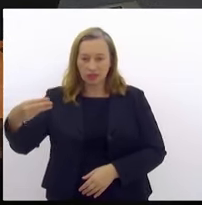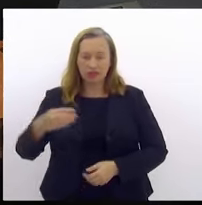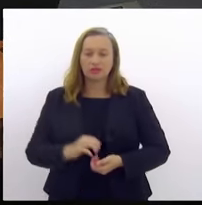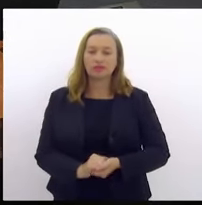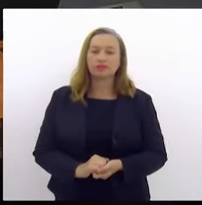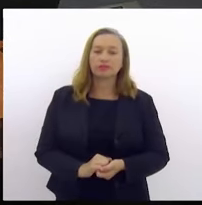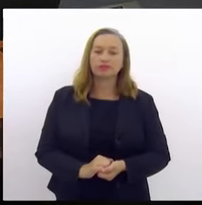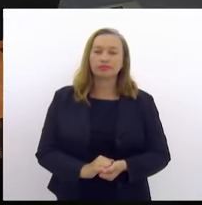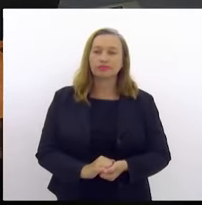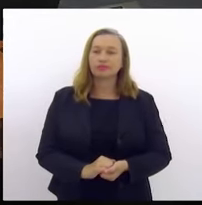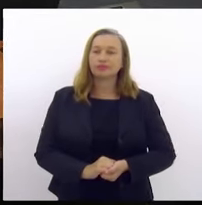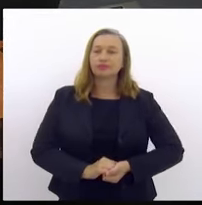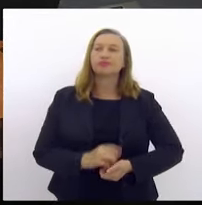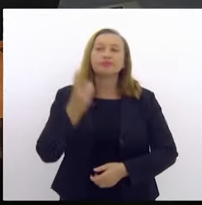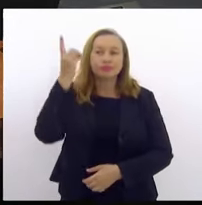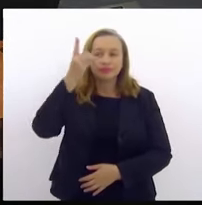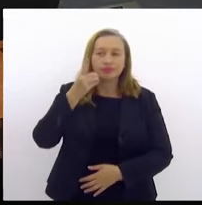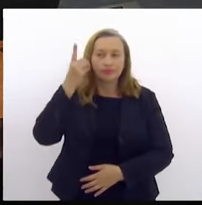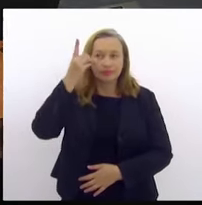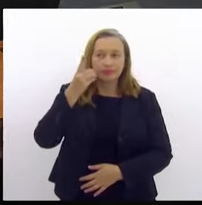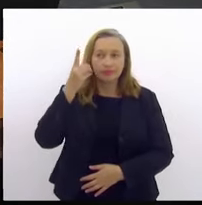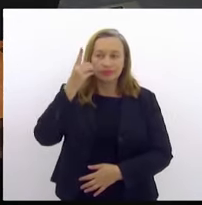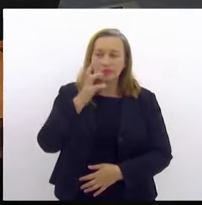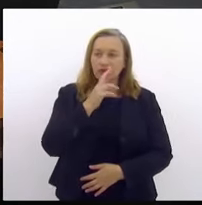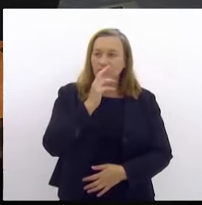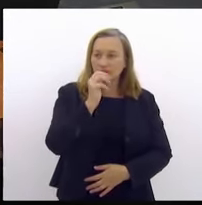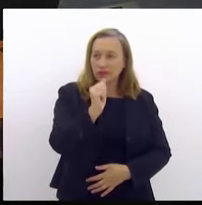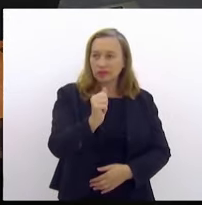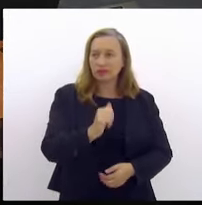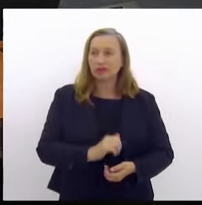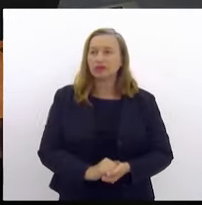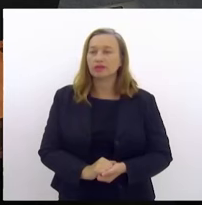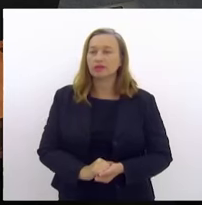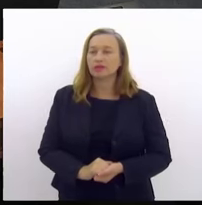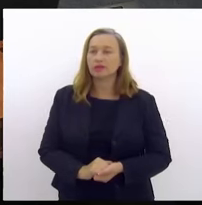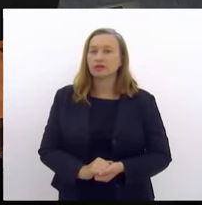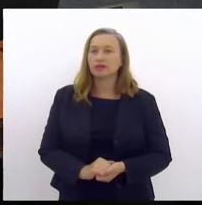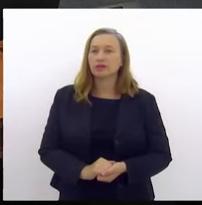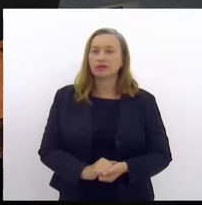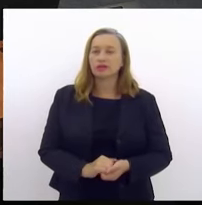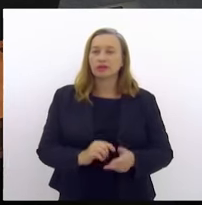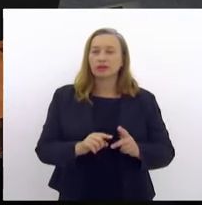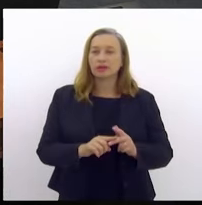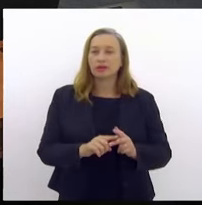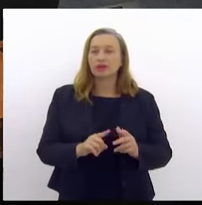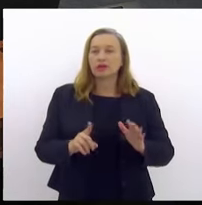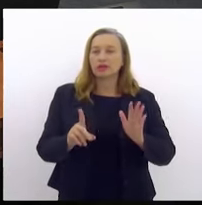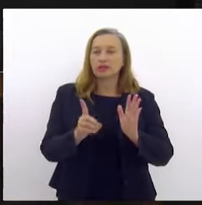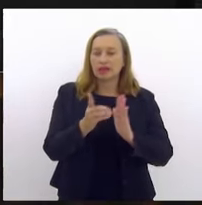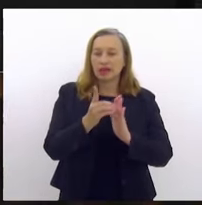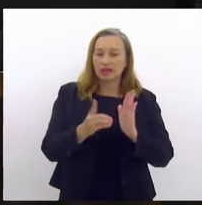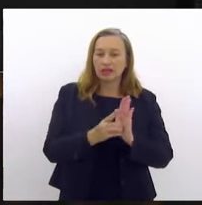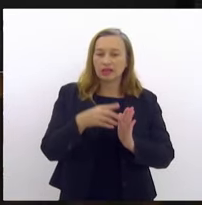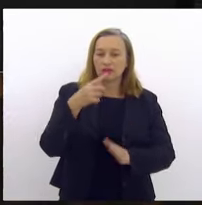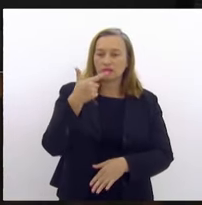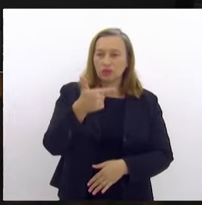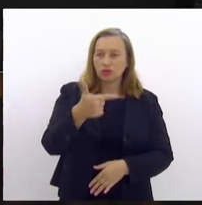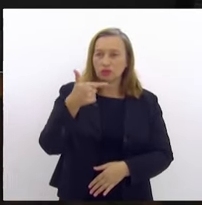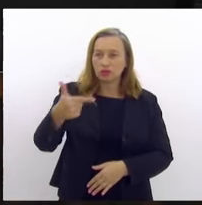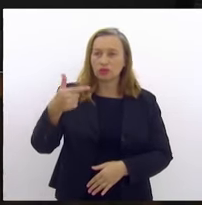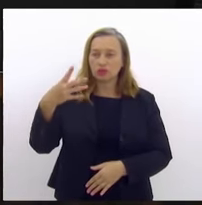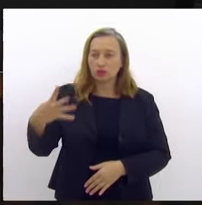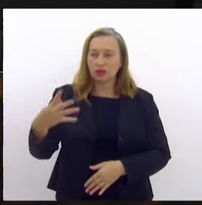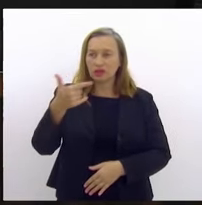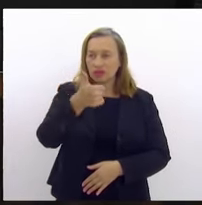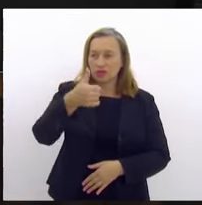57/2023, de autoria do deputado Rodrigo Amorim, que revoga o decreto-lei de número 224, de